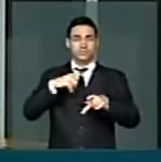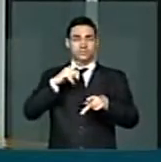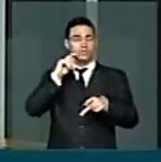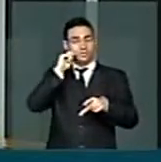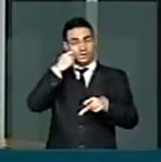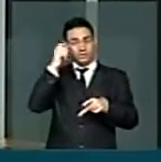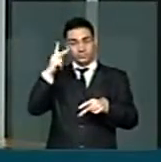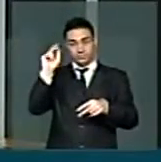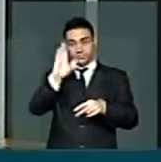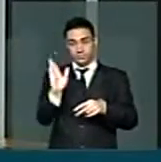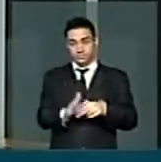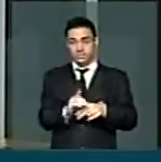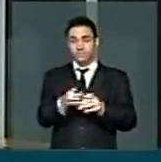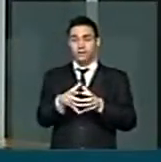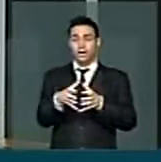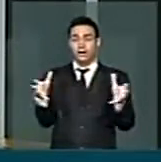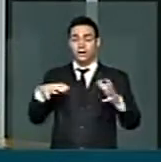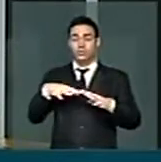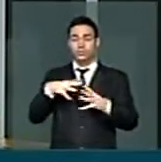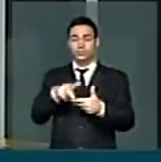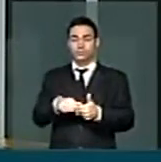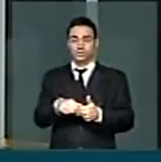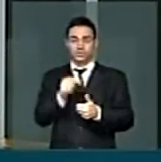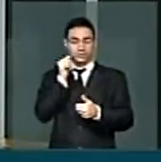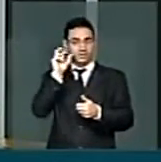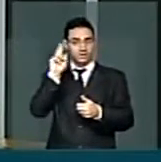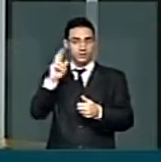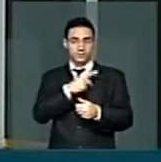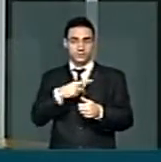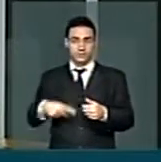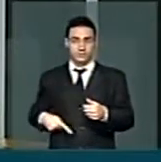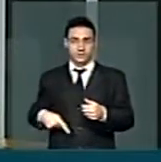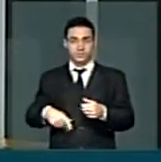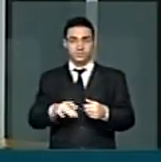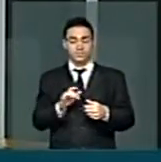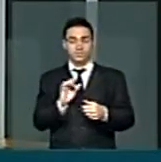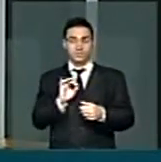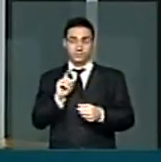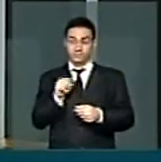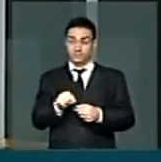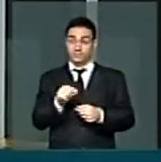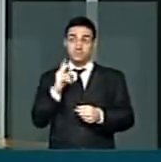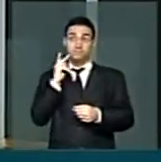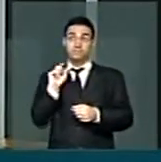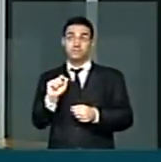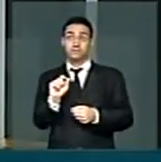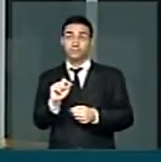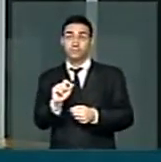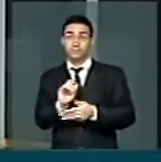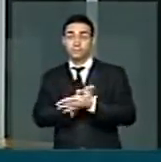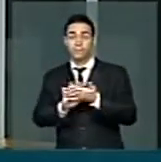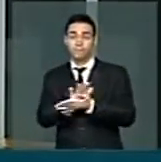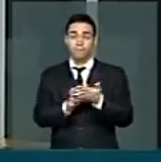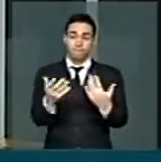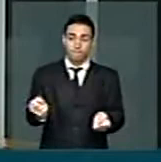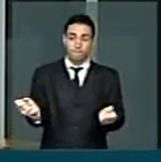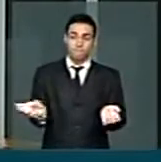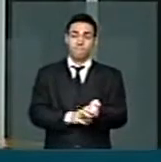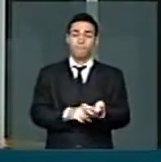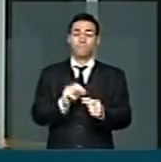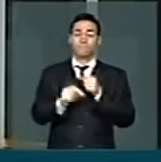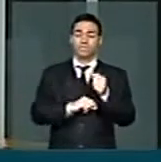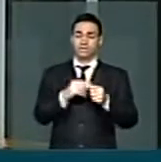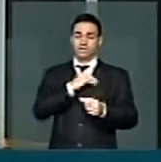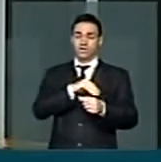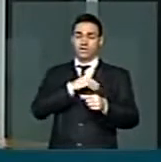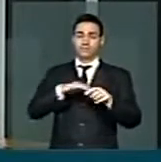do Brasil. É o maior do mundo, senhora Presidente. Bastava esse fato para que não mais se admitisse a disparidade